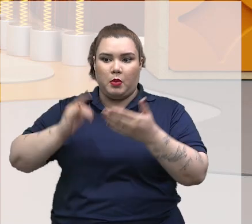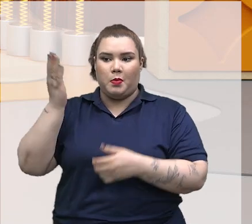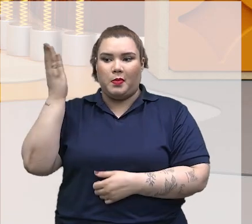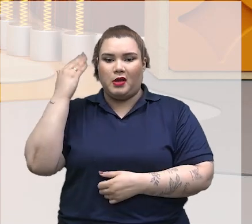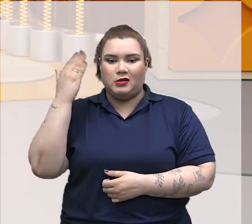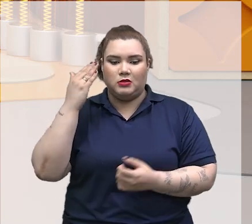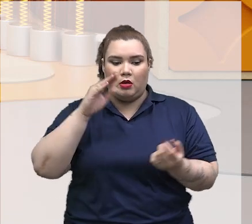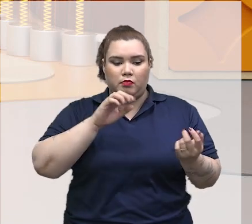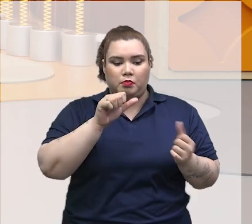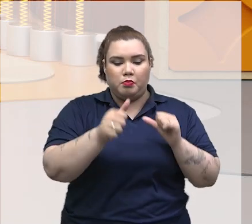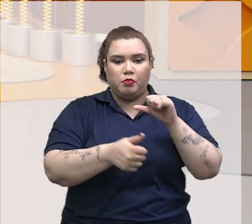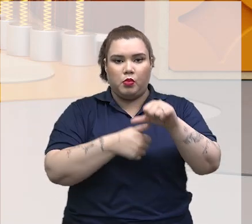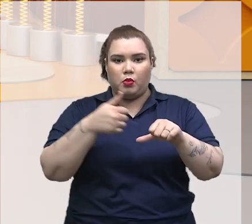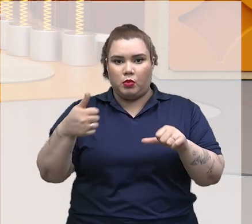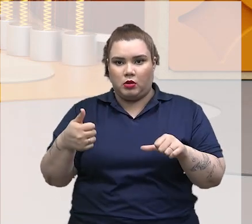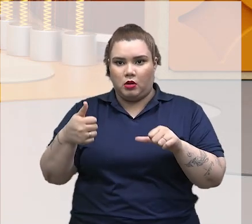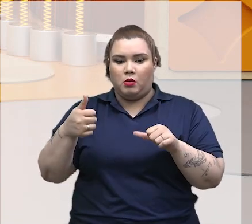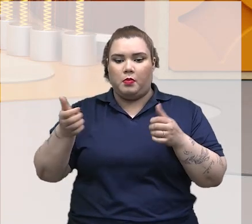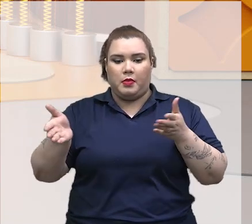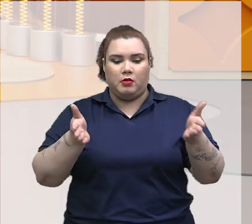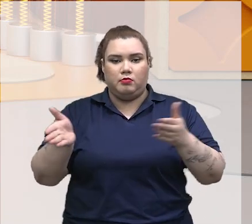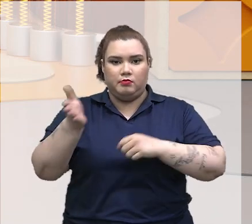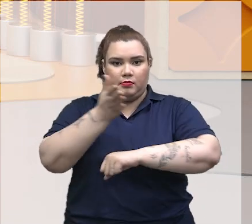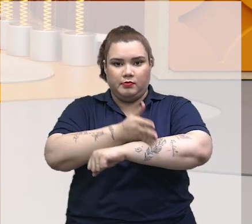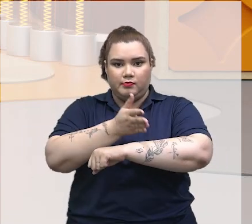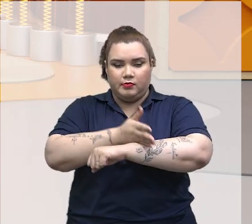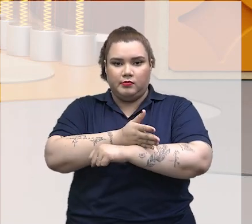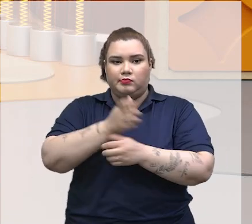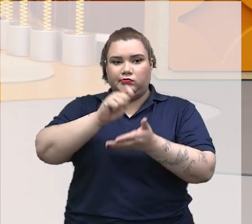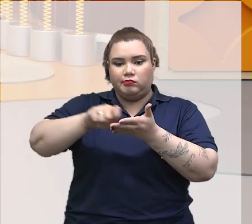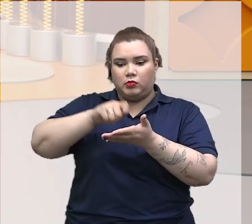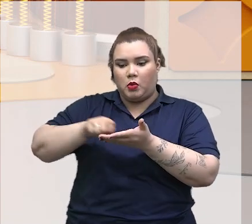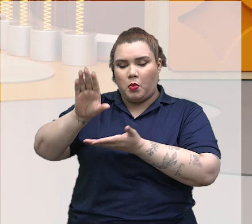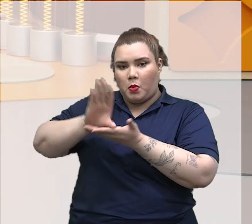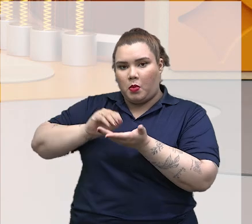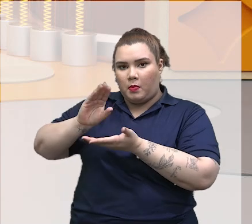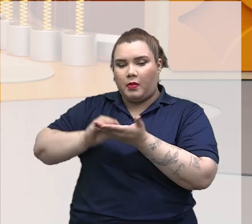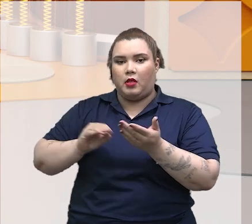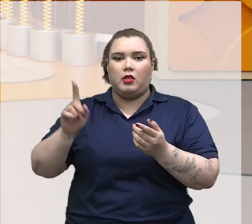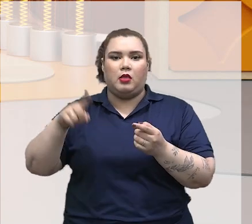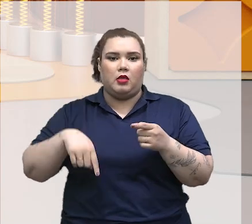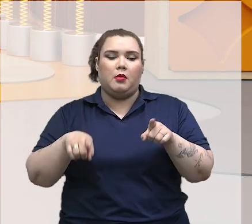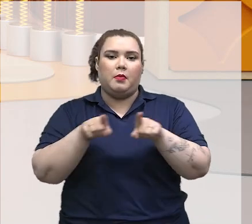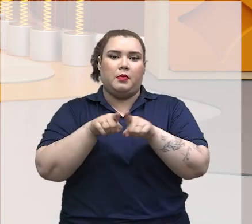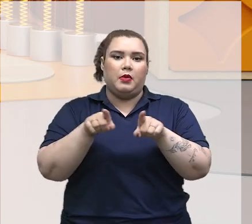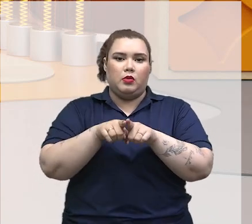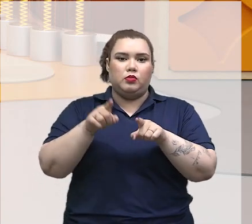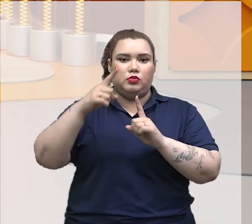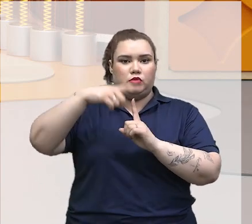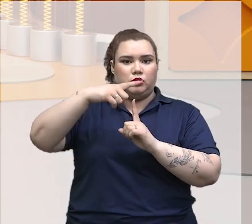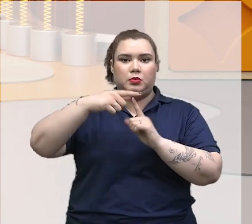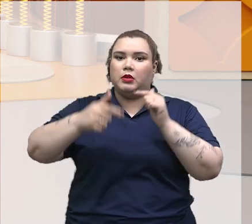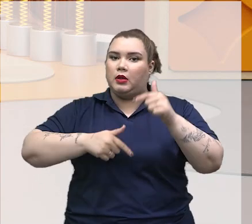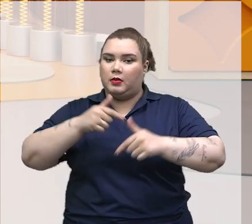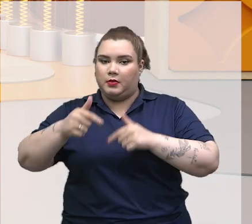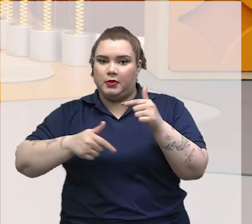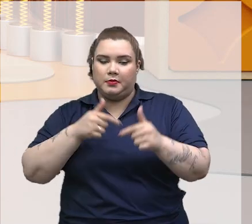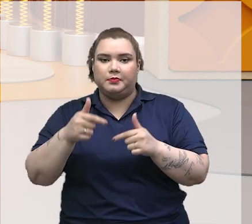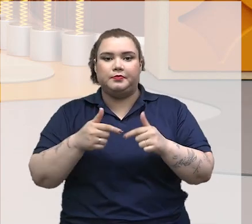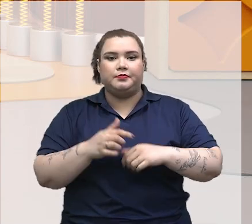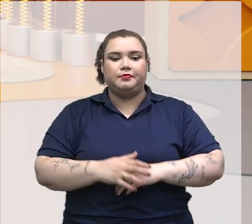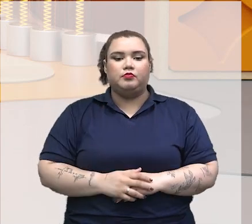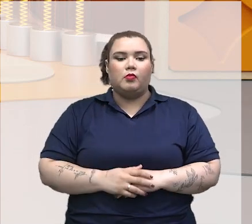antiguidade para a Idade Medieval também é uma forma de trabalho, tá certo? Então, acompanhem comigo, nós temos então